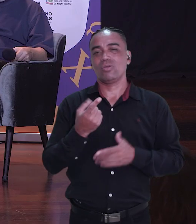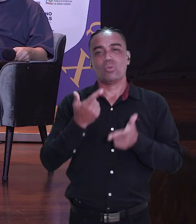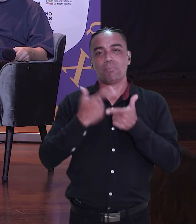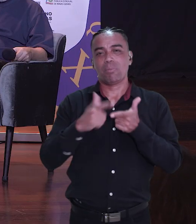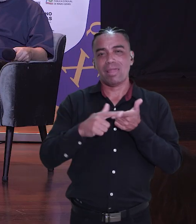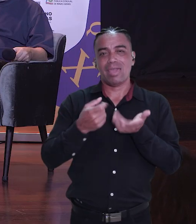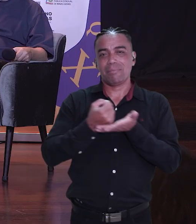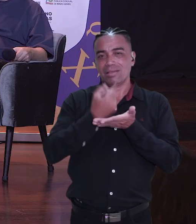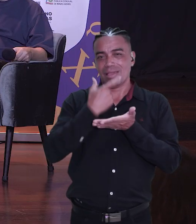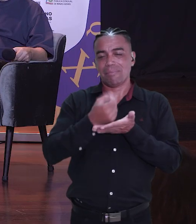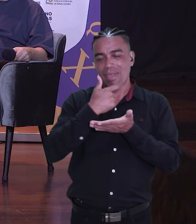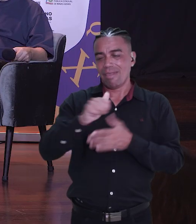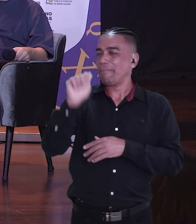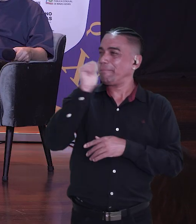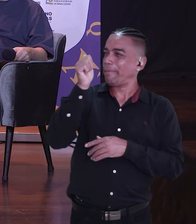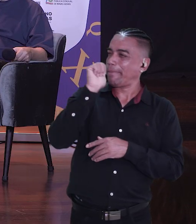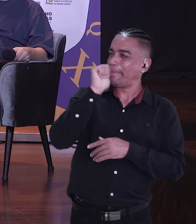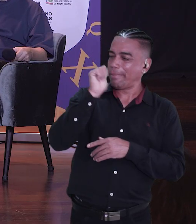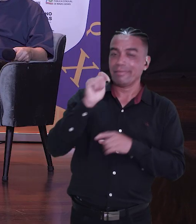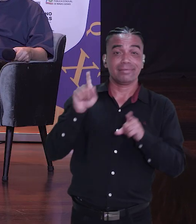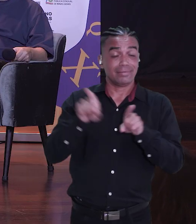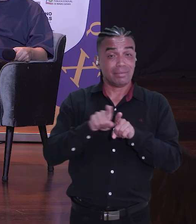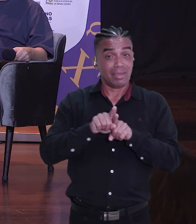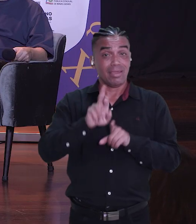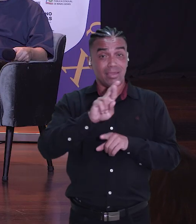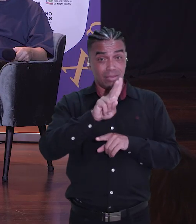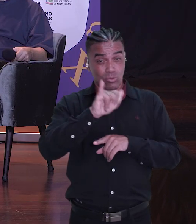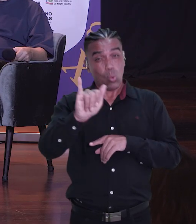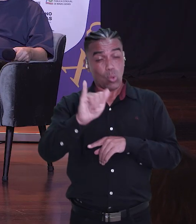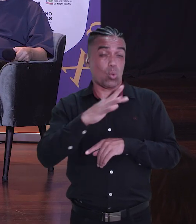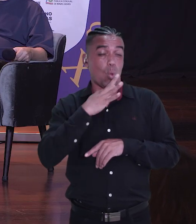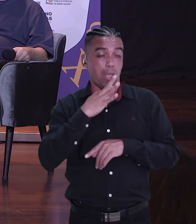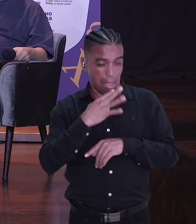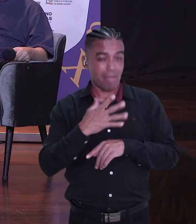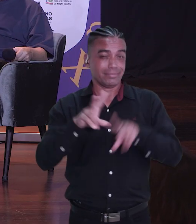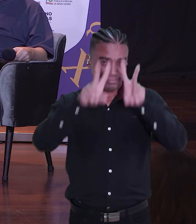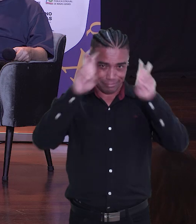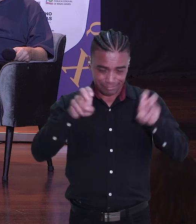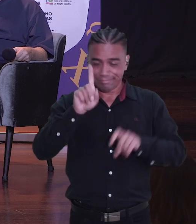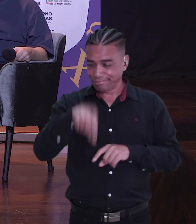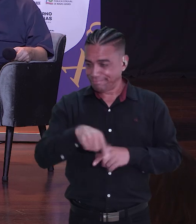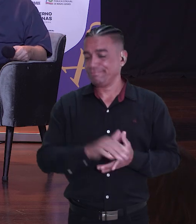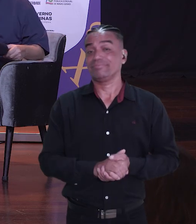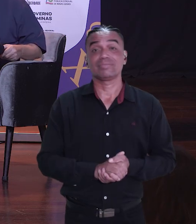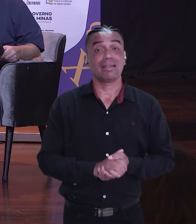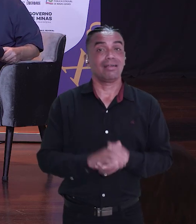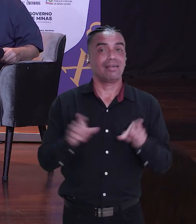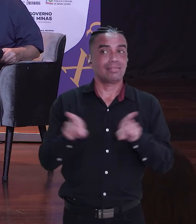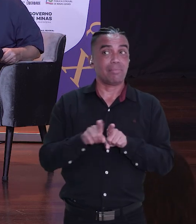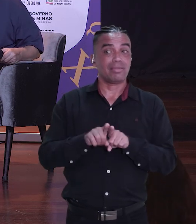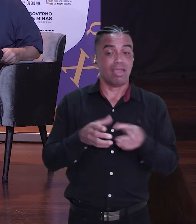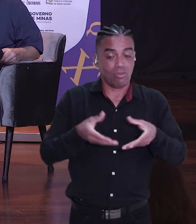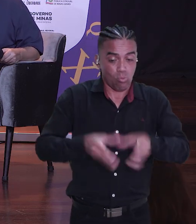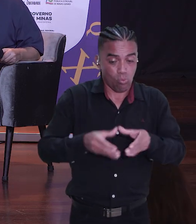de comprimidos e até de álcool também, que são assuntos que o Rui conhece muito bem. Ao